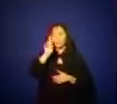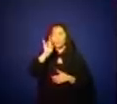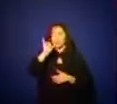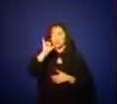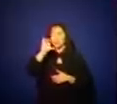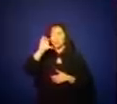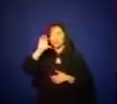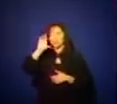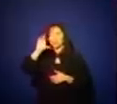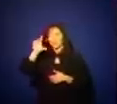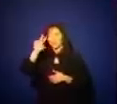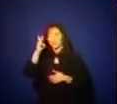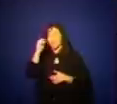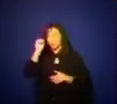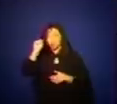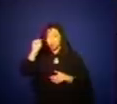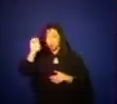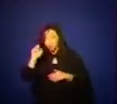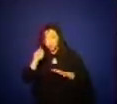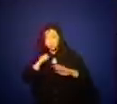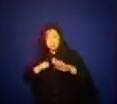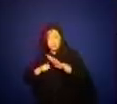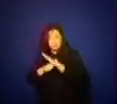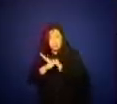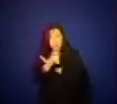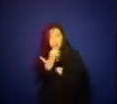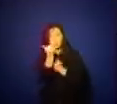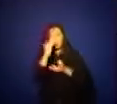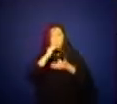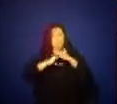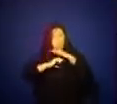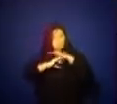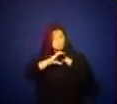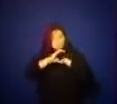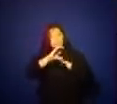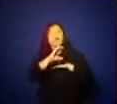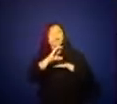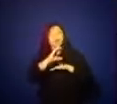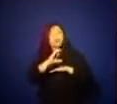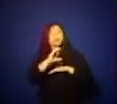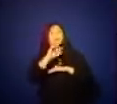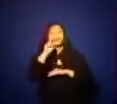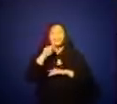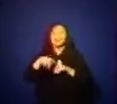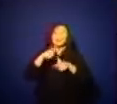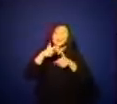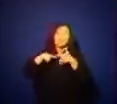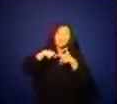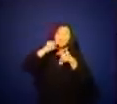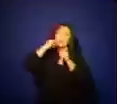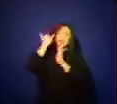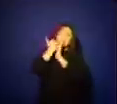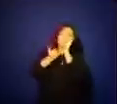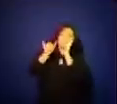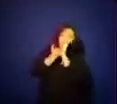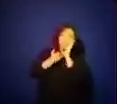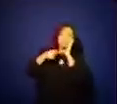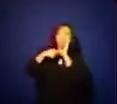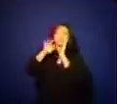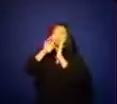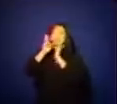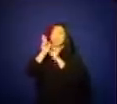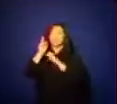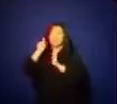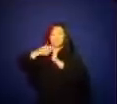80 ou seja mais de 10% do período de 11 meses e além disso um enorme estímulo monetário então foi um fiscal muito forte monetário muito forte e a gente